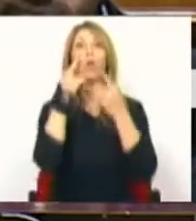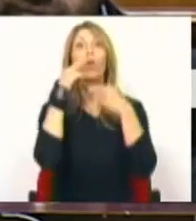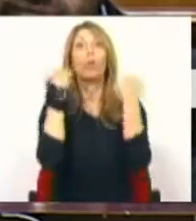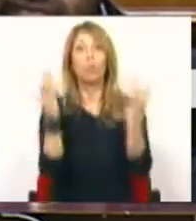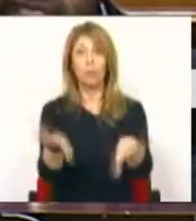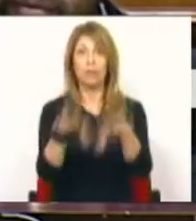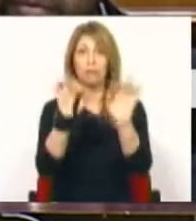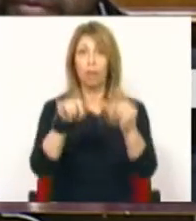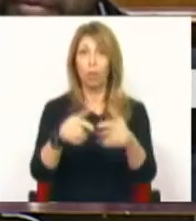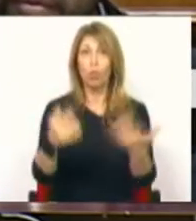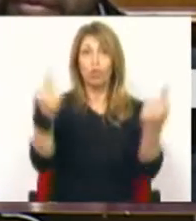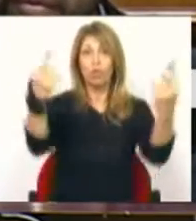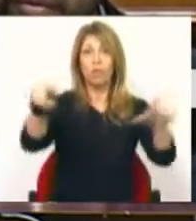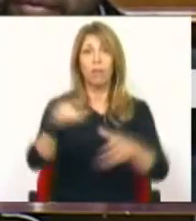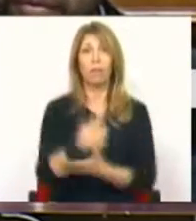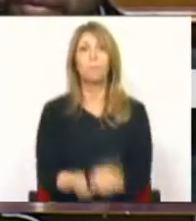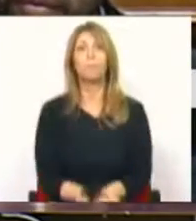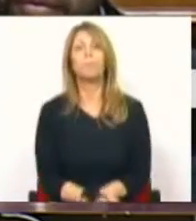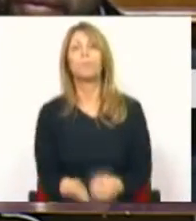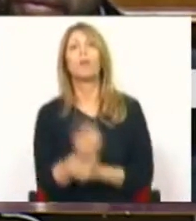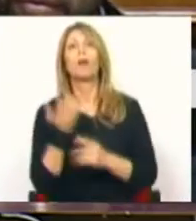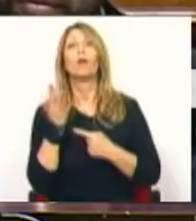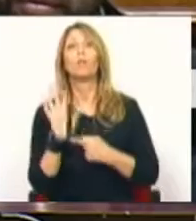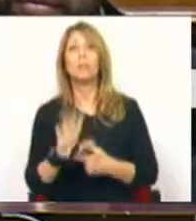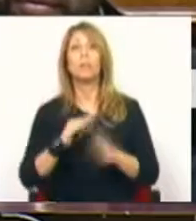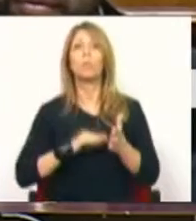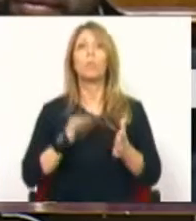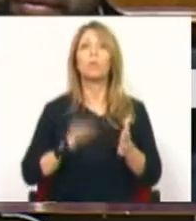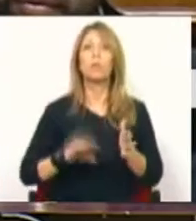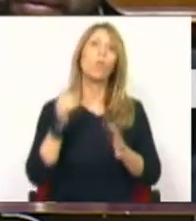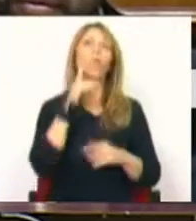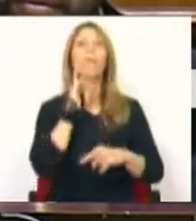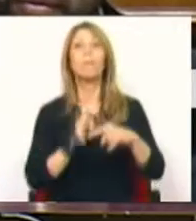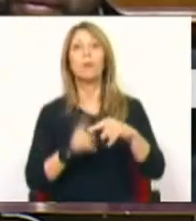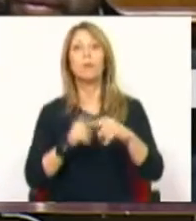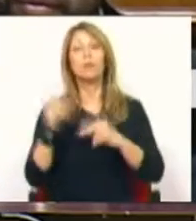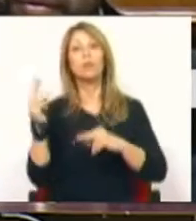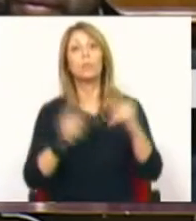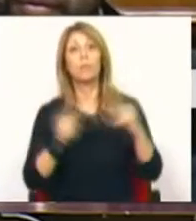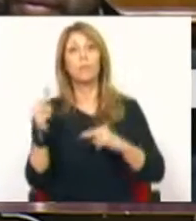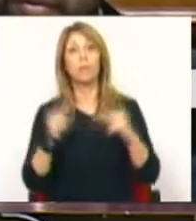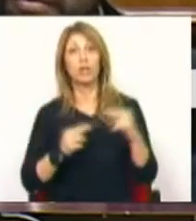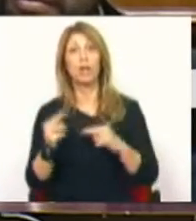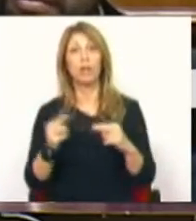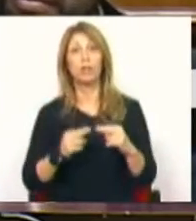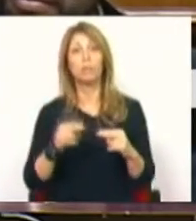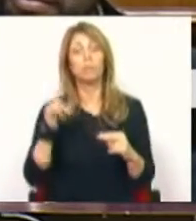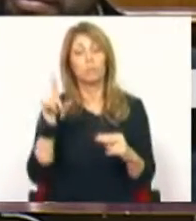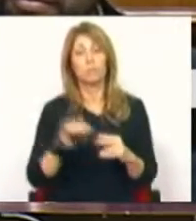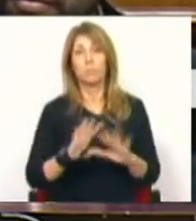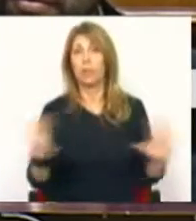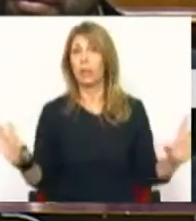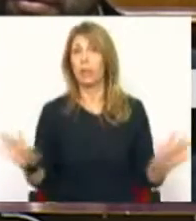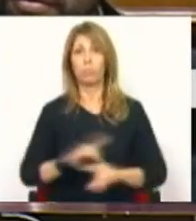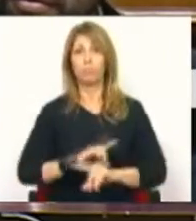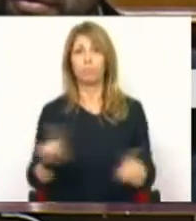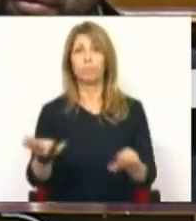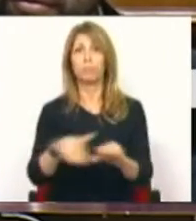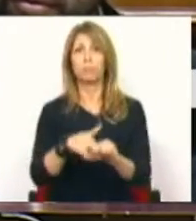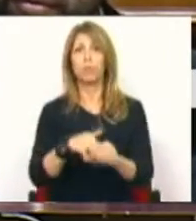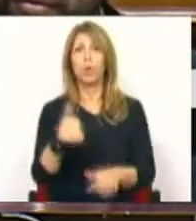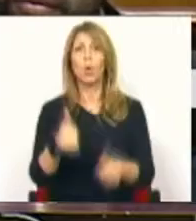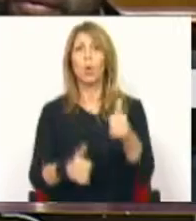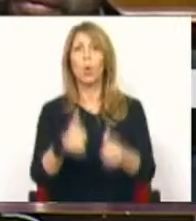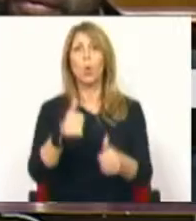beneficiam por exemplo para a contratação ou benefícios fiscais e deixam também de poder participar em concursos e as nomeações